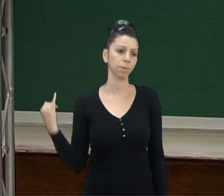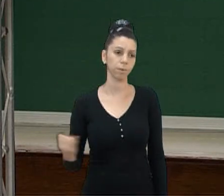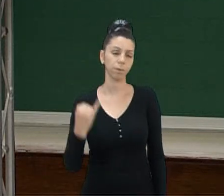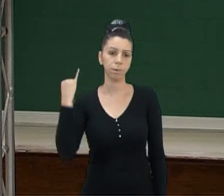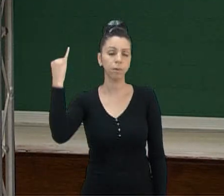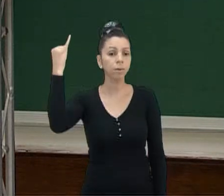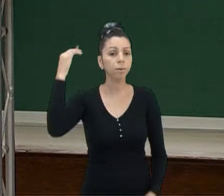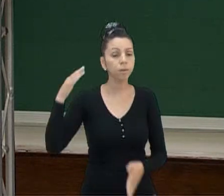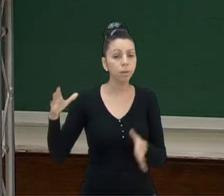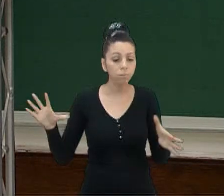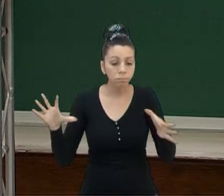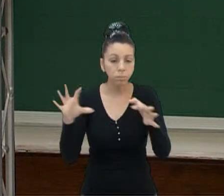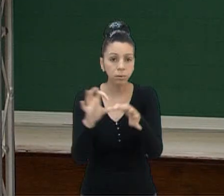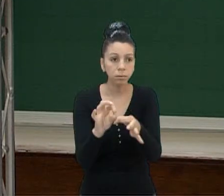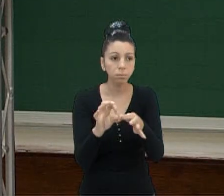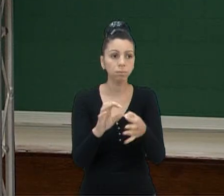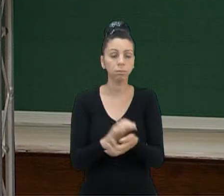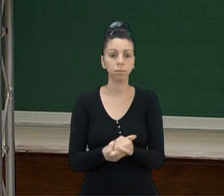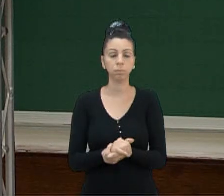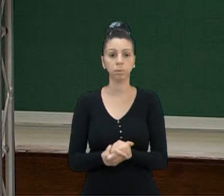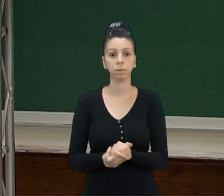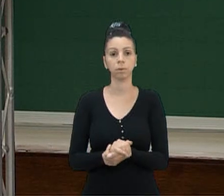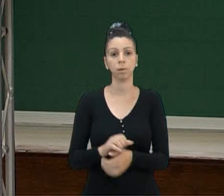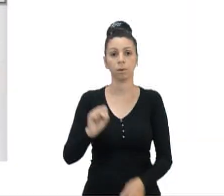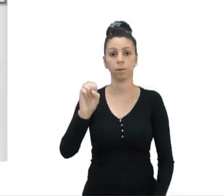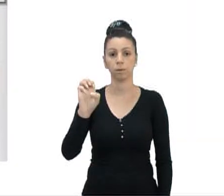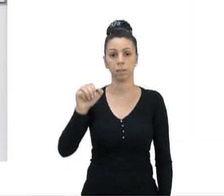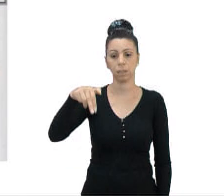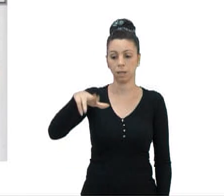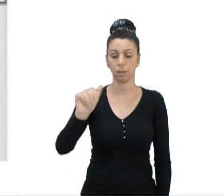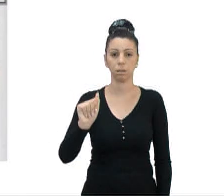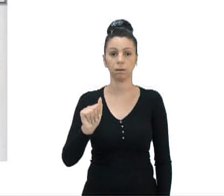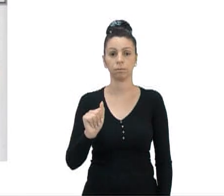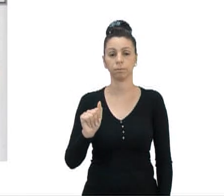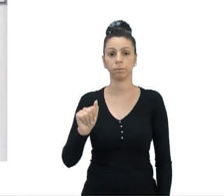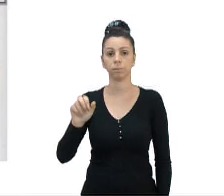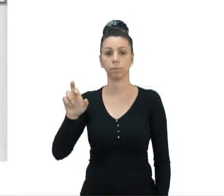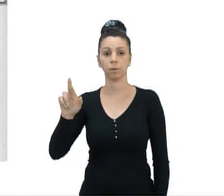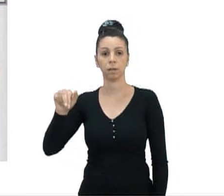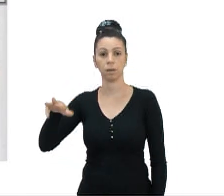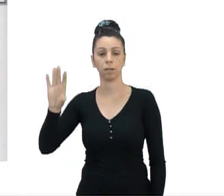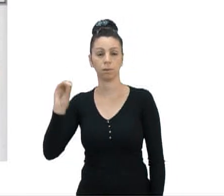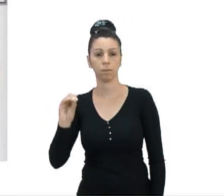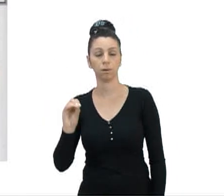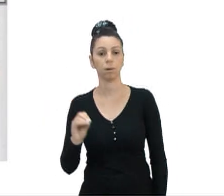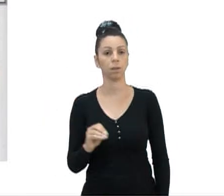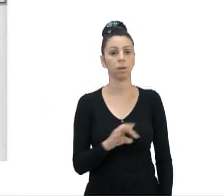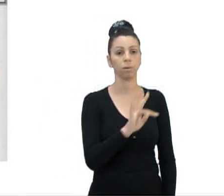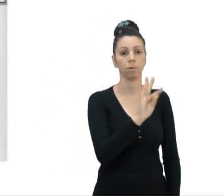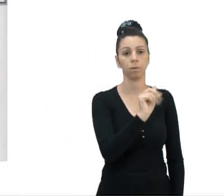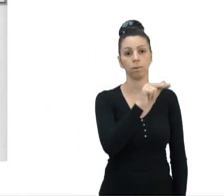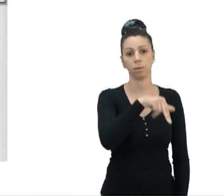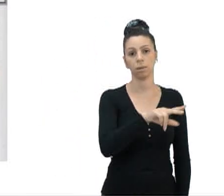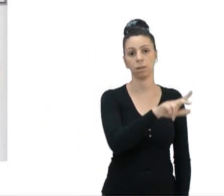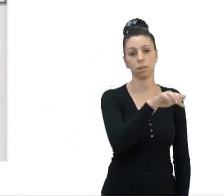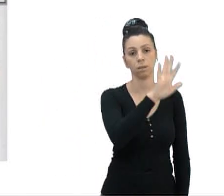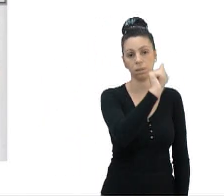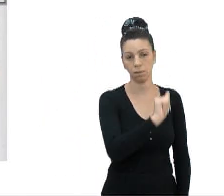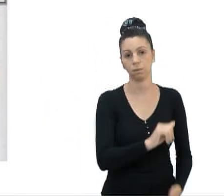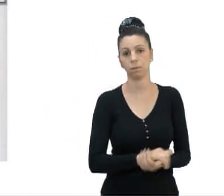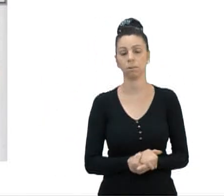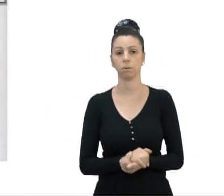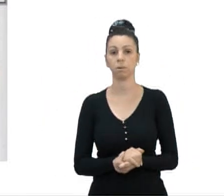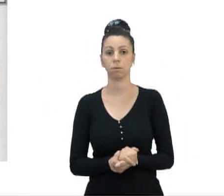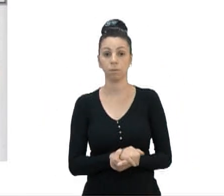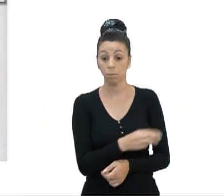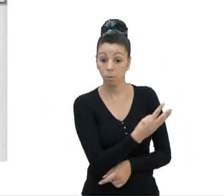naquela ideia de integração. O rio Sena, o rio Reno, o rio Tâmisa. São, entre outros,